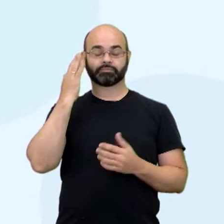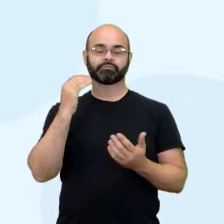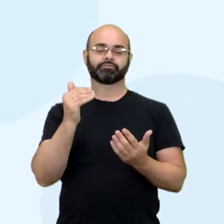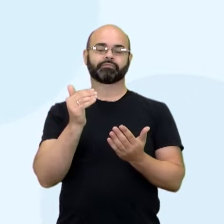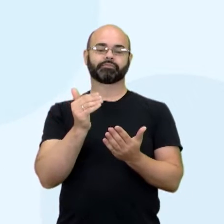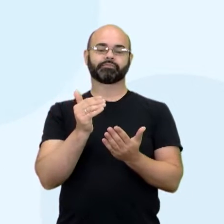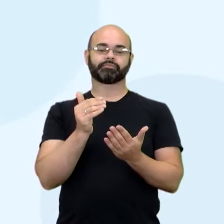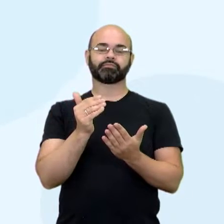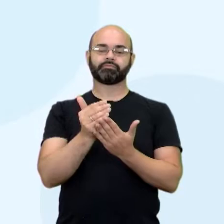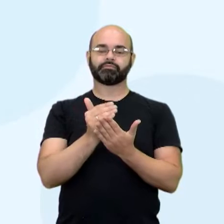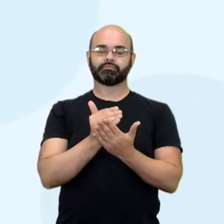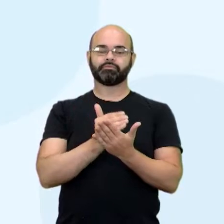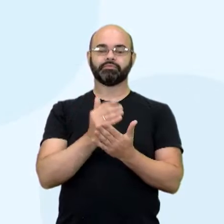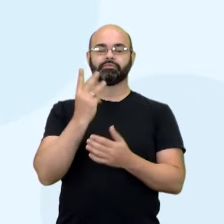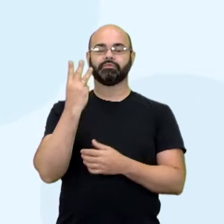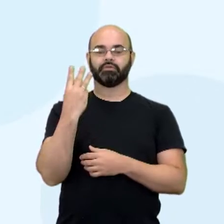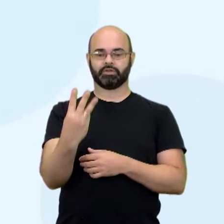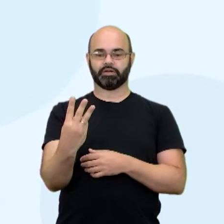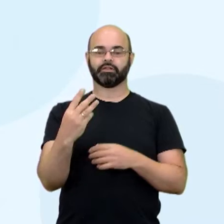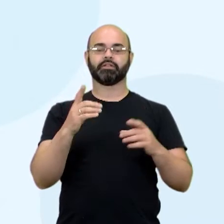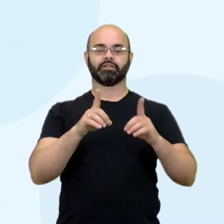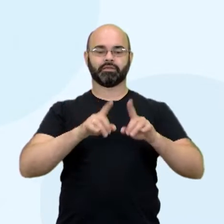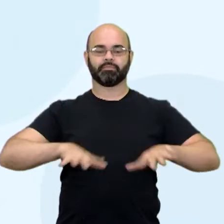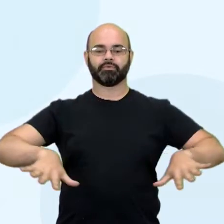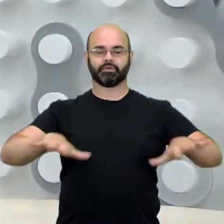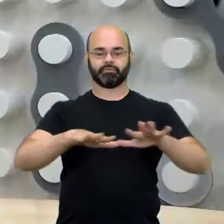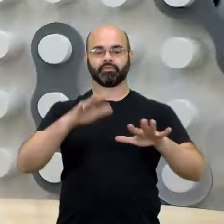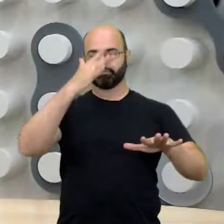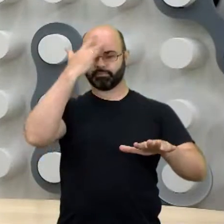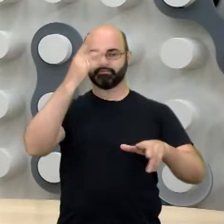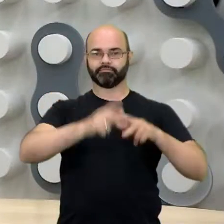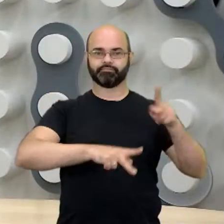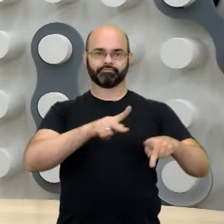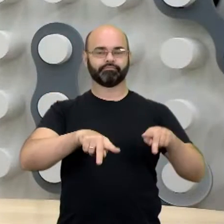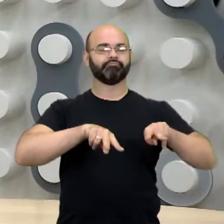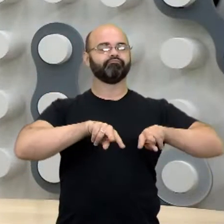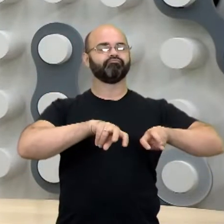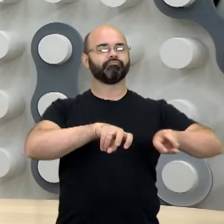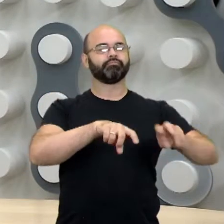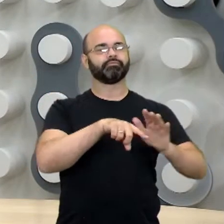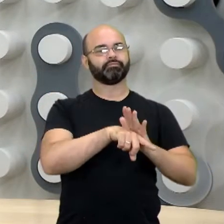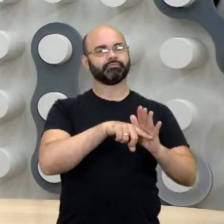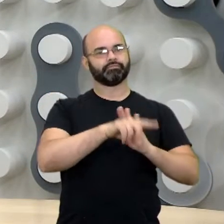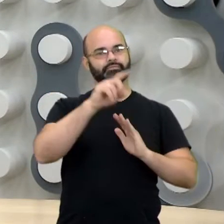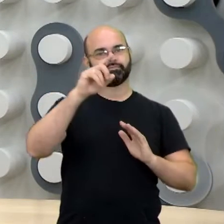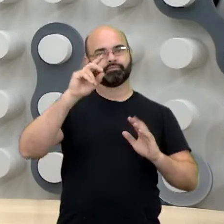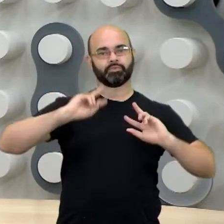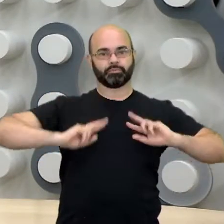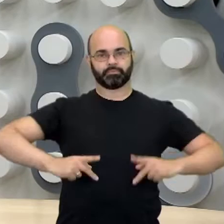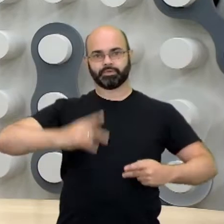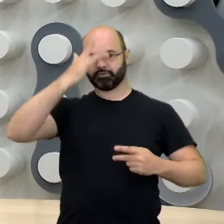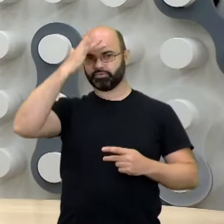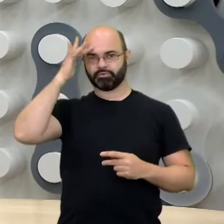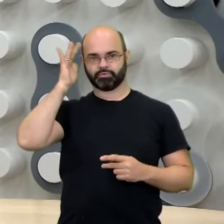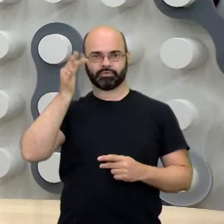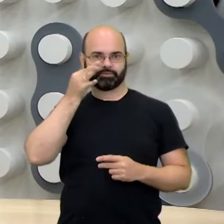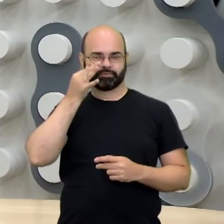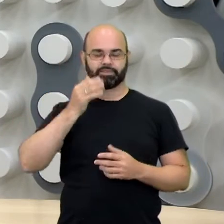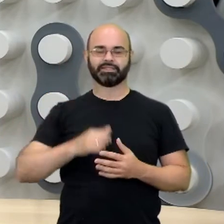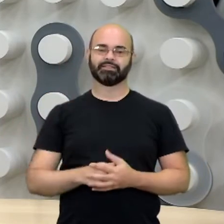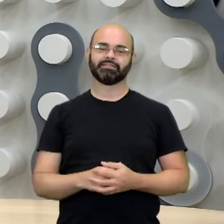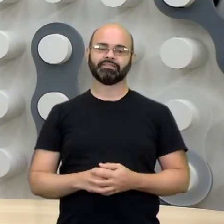demografia, investigação das populações humanas, tá certo, pessoal? Então sempre vai lembrando aí, né? Vocês que optaram aí